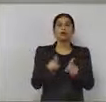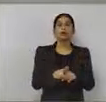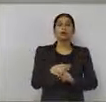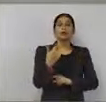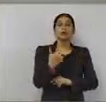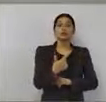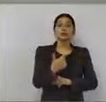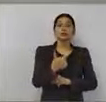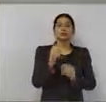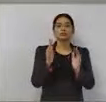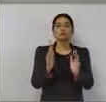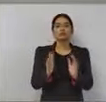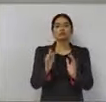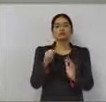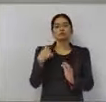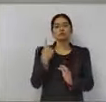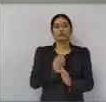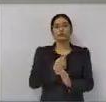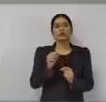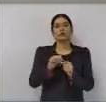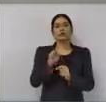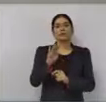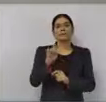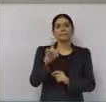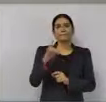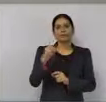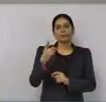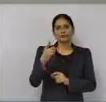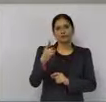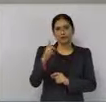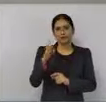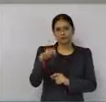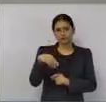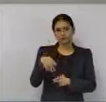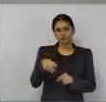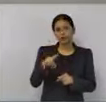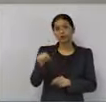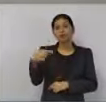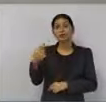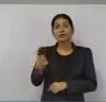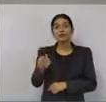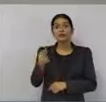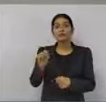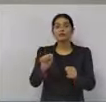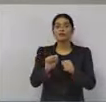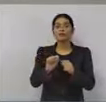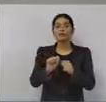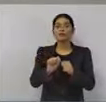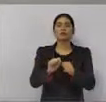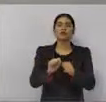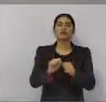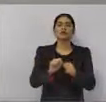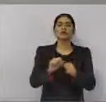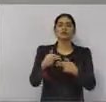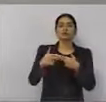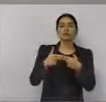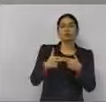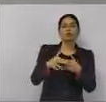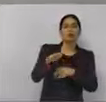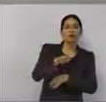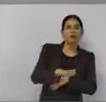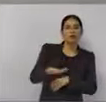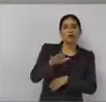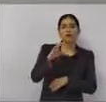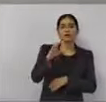enviar para coprocessamento, que seria a queima em um forno de uma cimenteira. Então seria agregado à produção